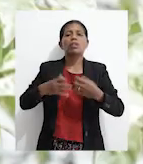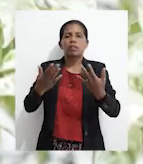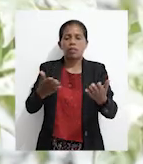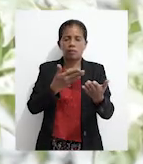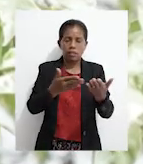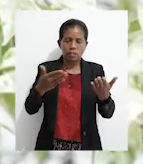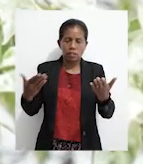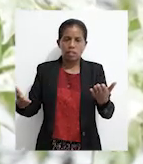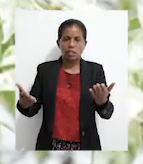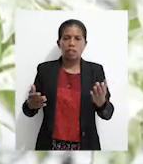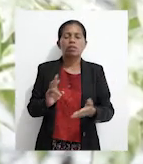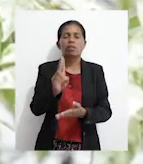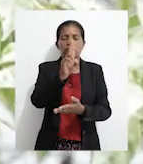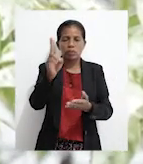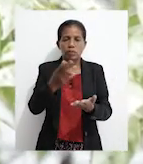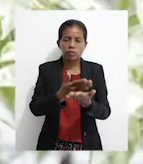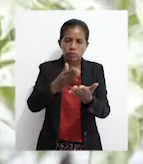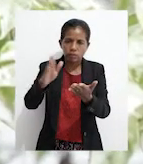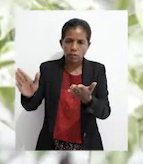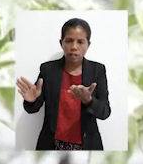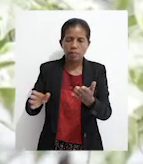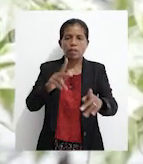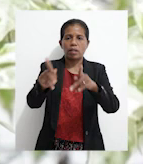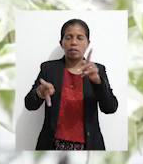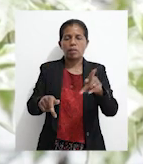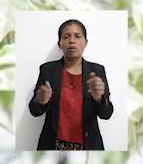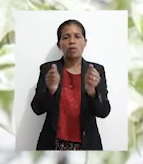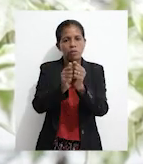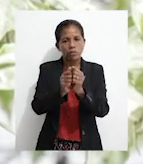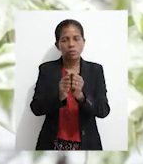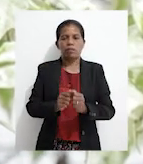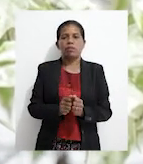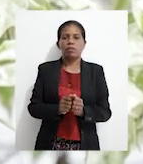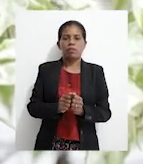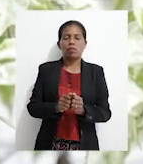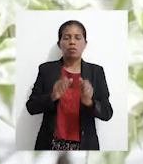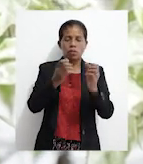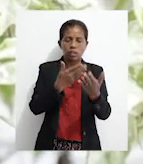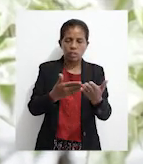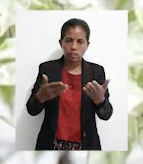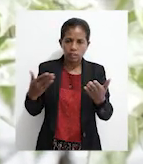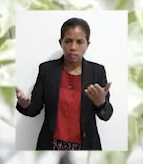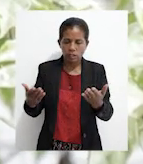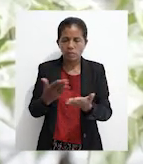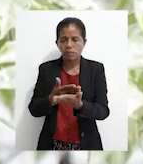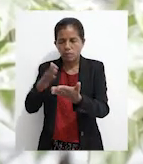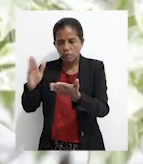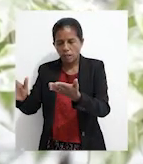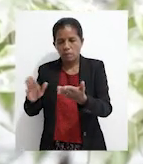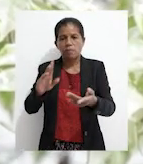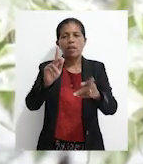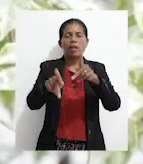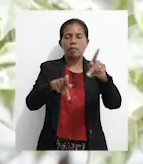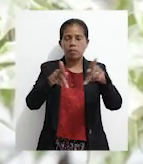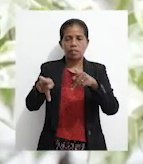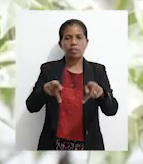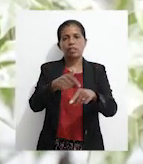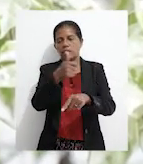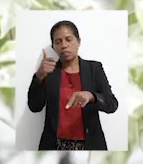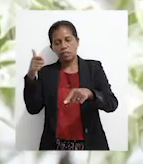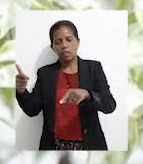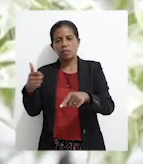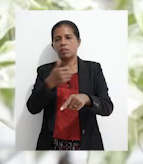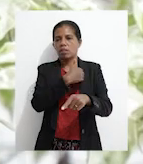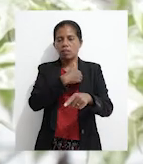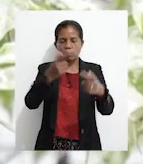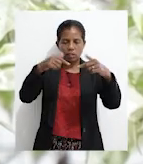sa sane resta hira sa sane bele fahe ho comunidade sira selo kala to sa sane resta to fahe fil fali ho maluk sira selo nebe la mai ve kosan centro